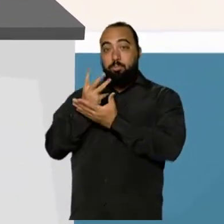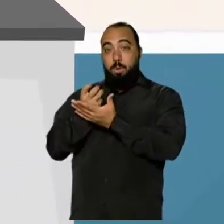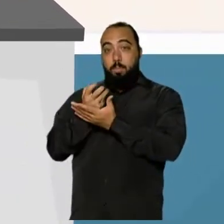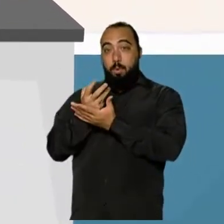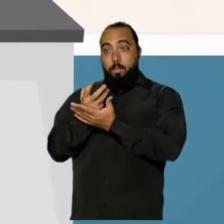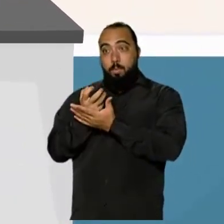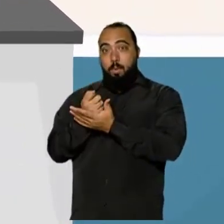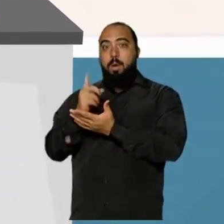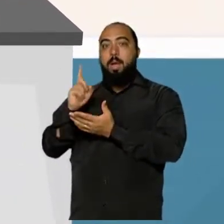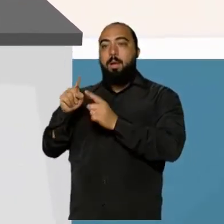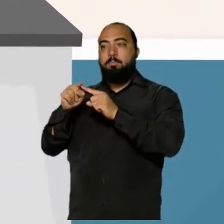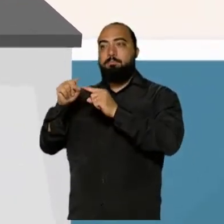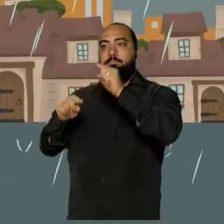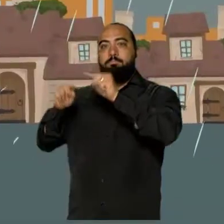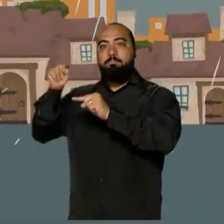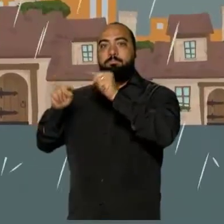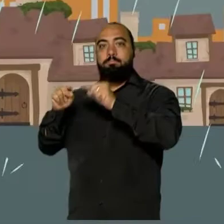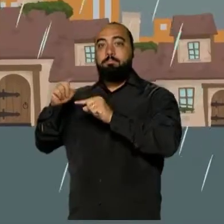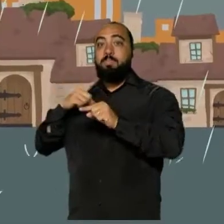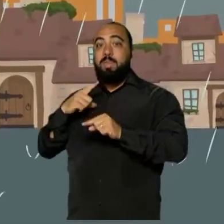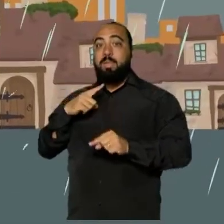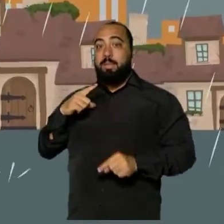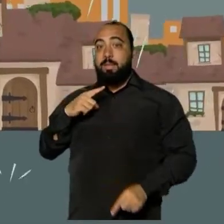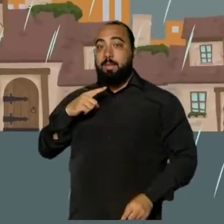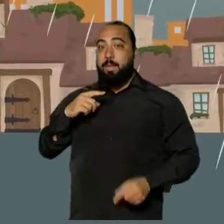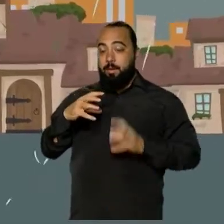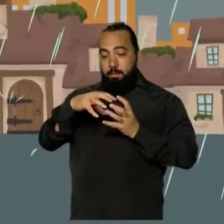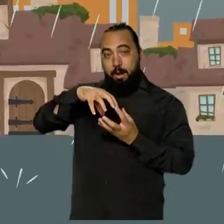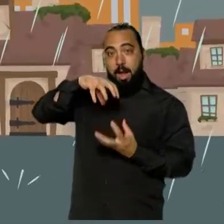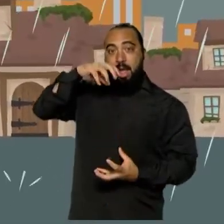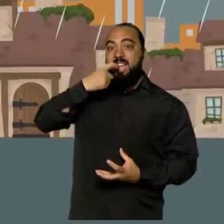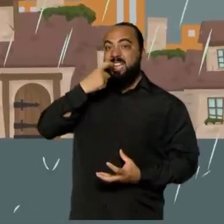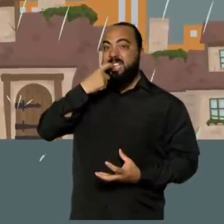por pluviômetros feitos com garrafas PET.